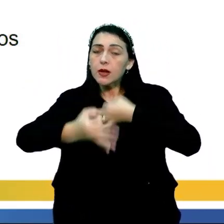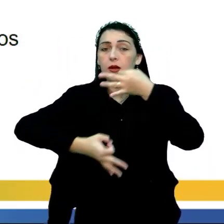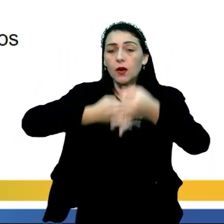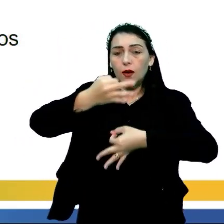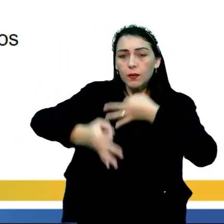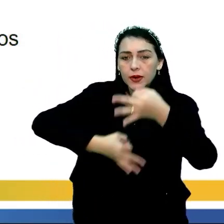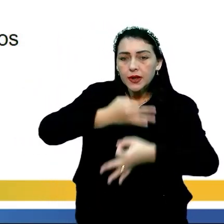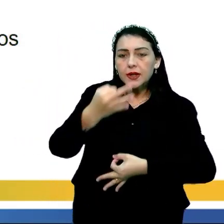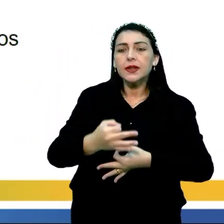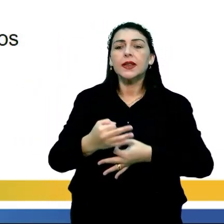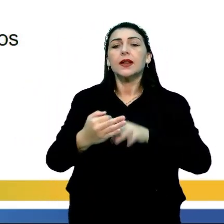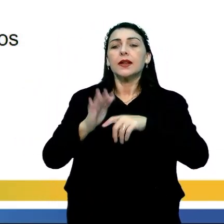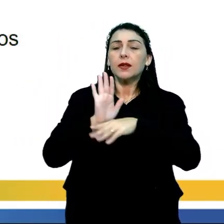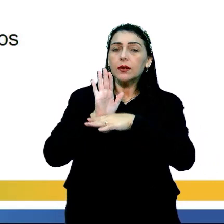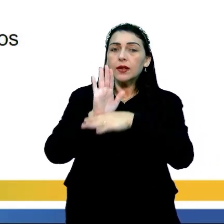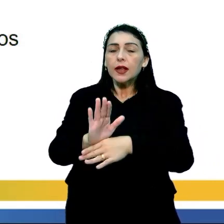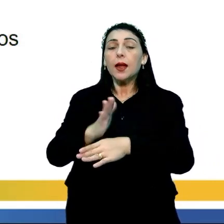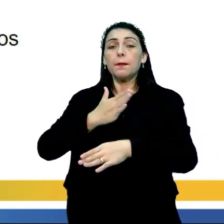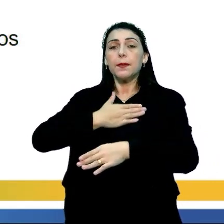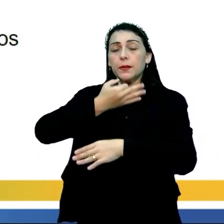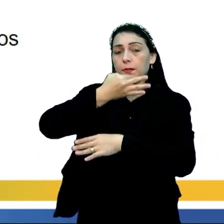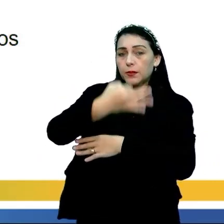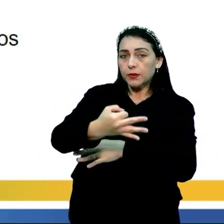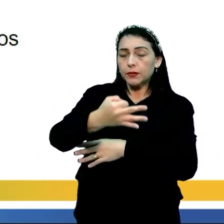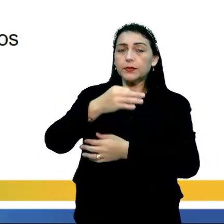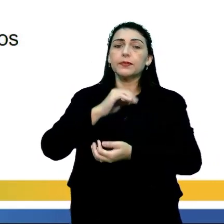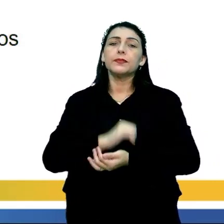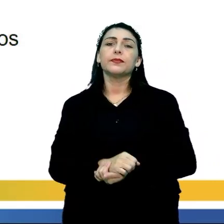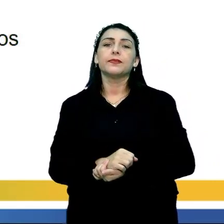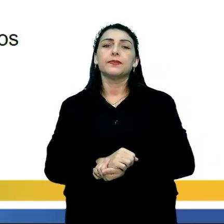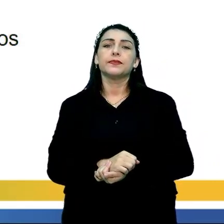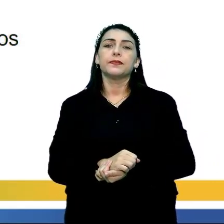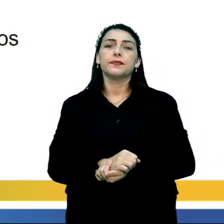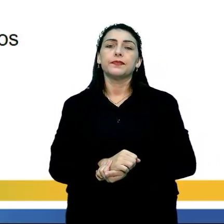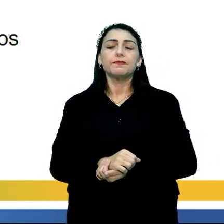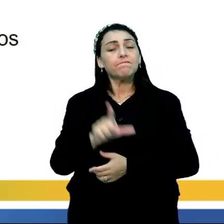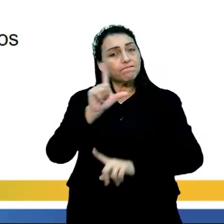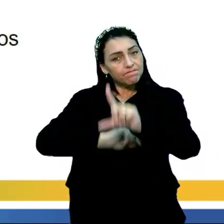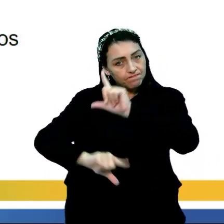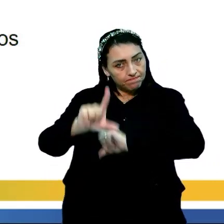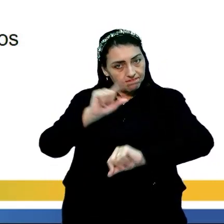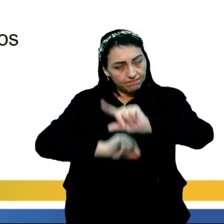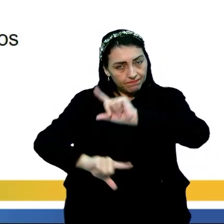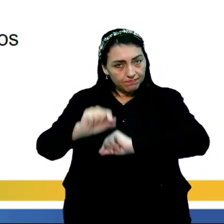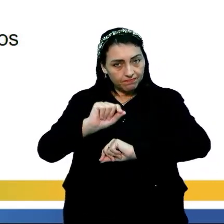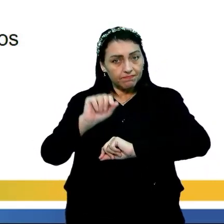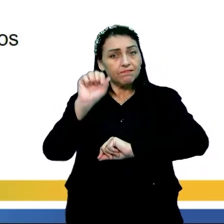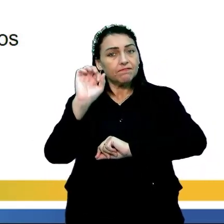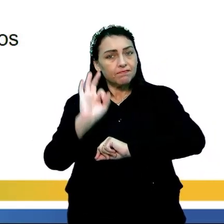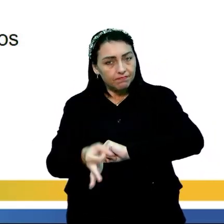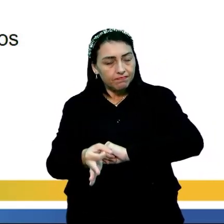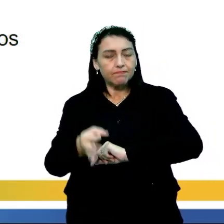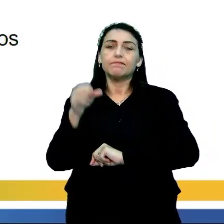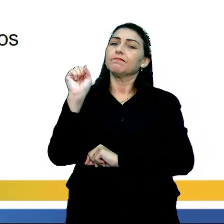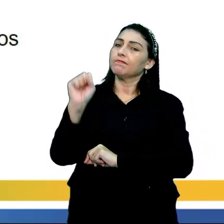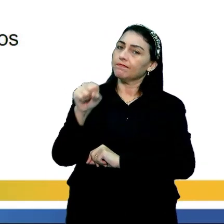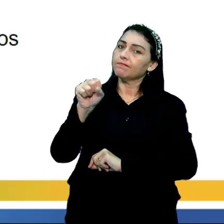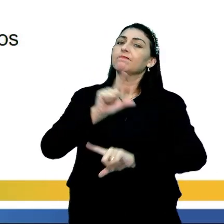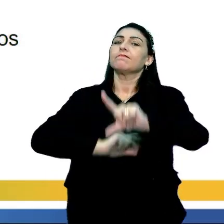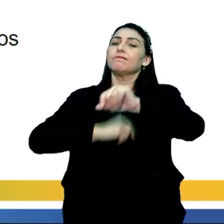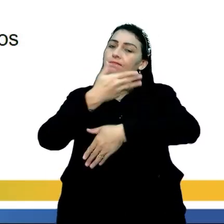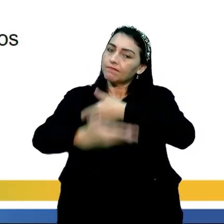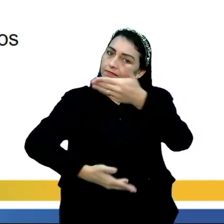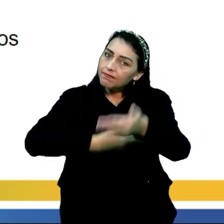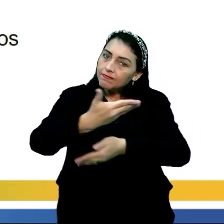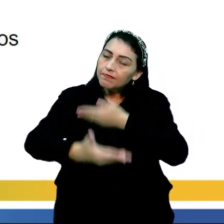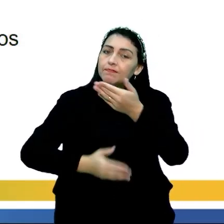opiniões e argumentos em defesa de um ponto de vista. Eu selecionei os argumentos corretos? Sim. Eu